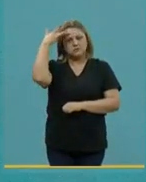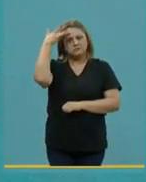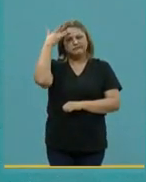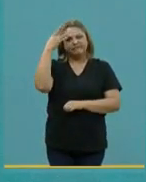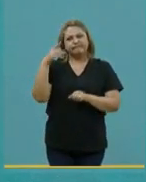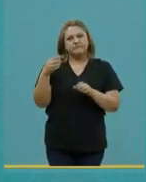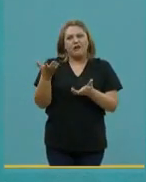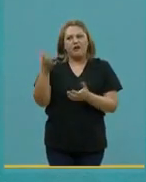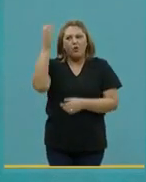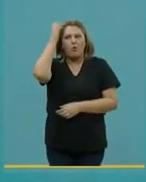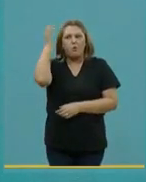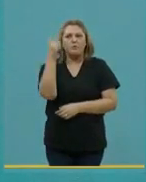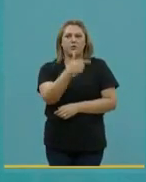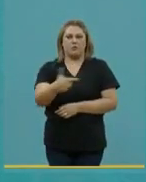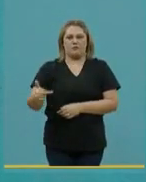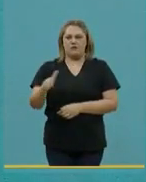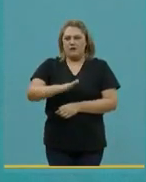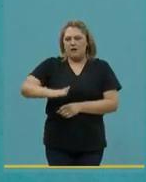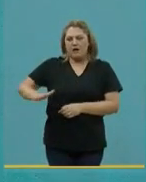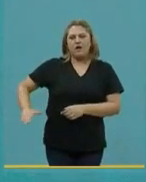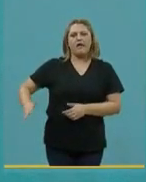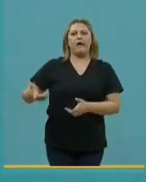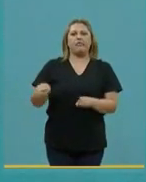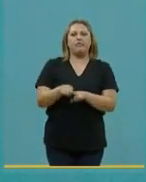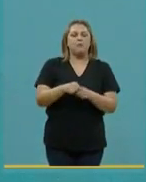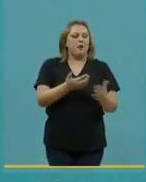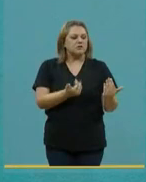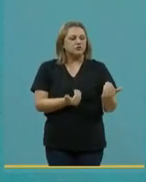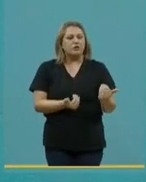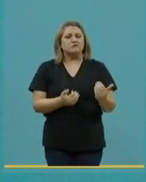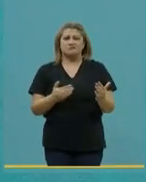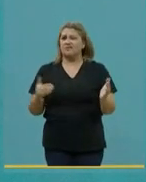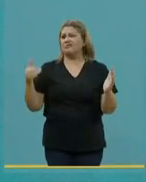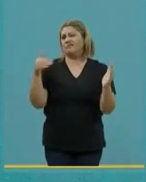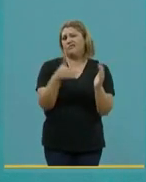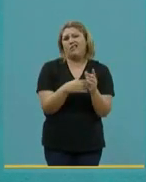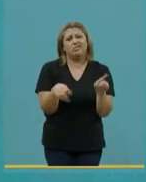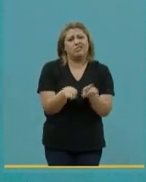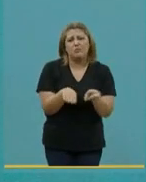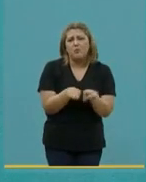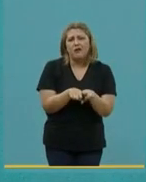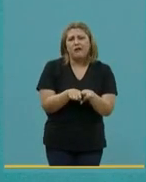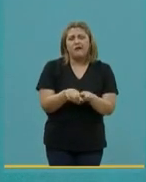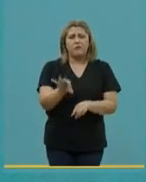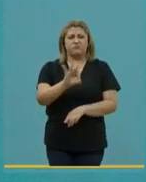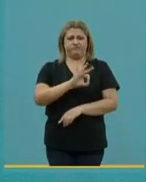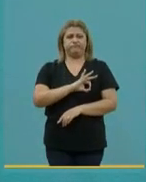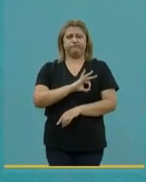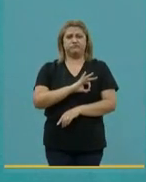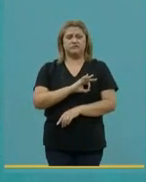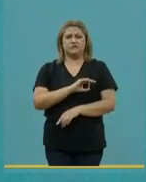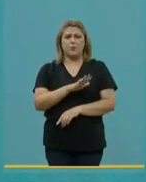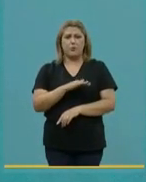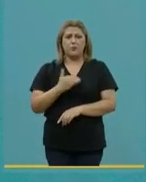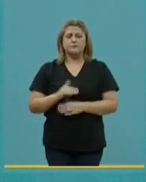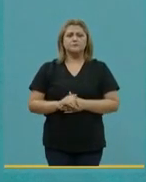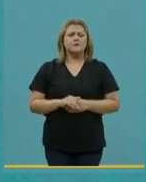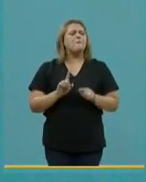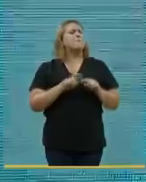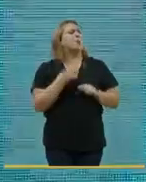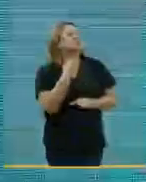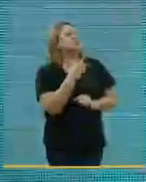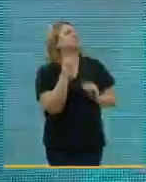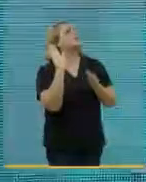e jovens até mesmo os policiais diante dessa violência qual sua proposta para a segurança pública do brasil